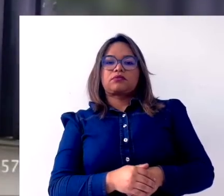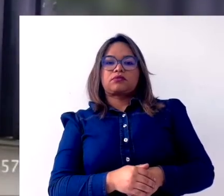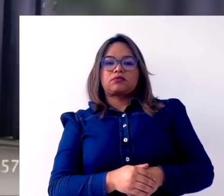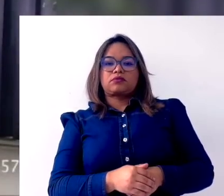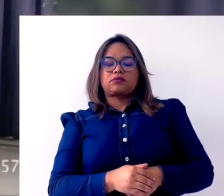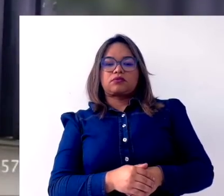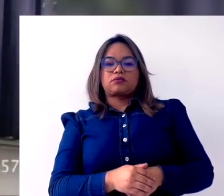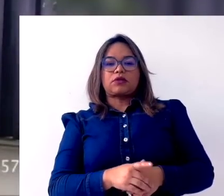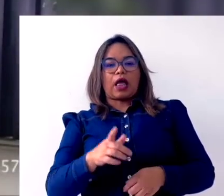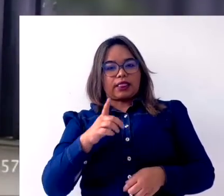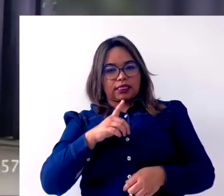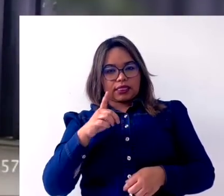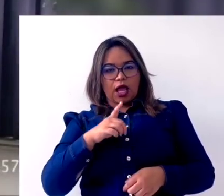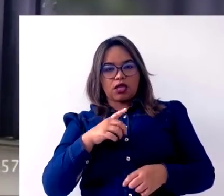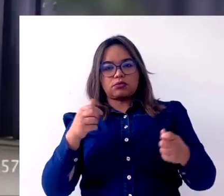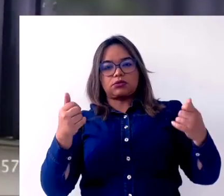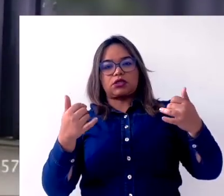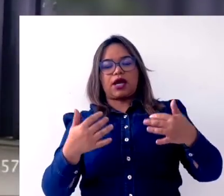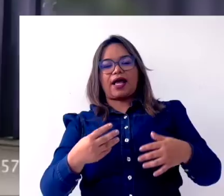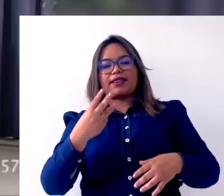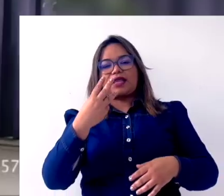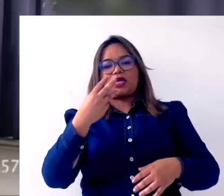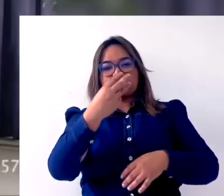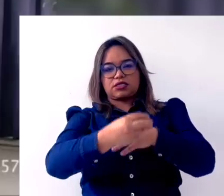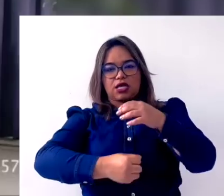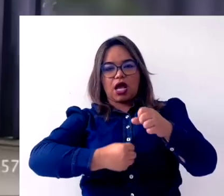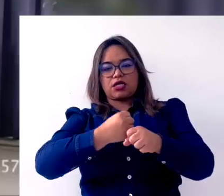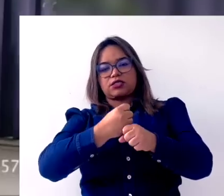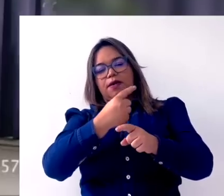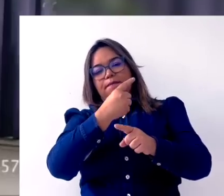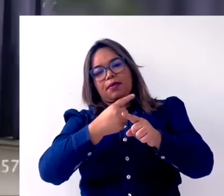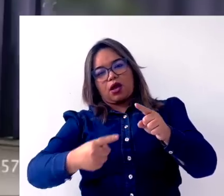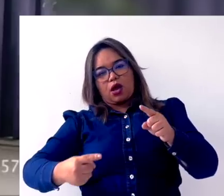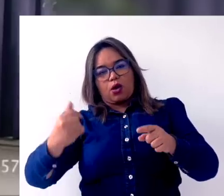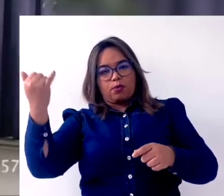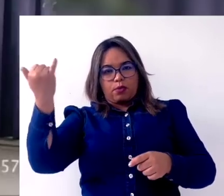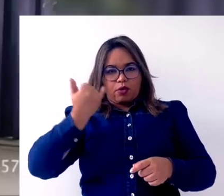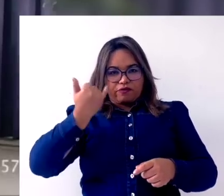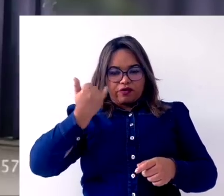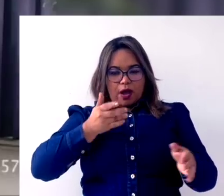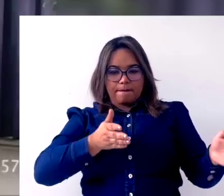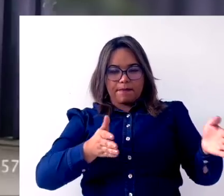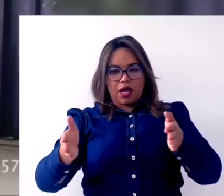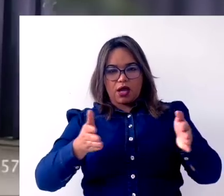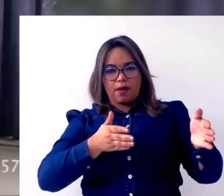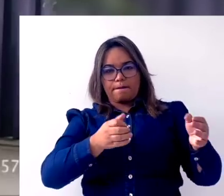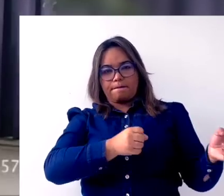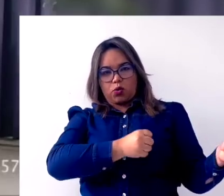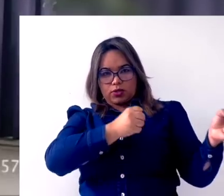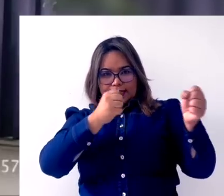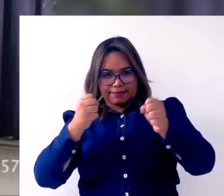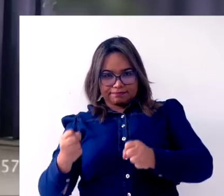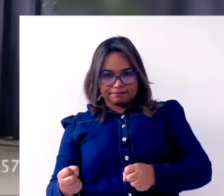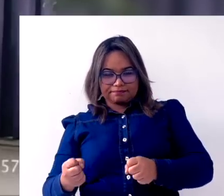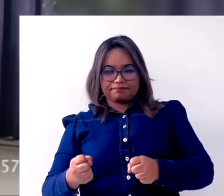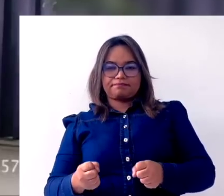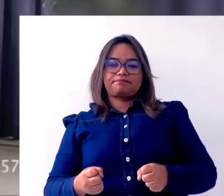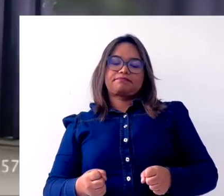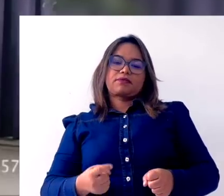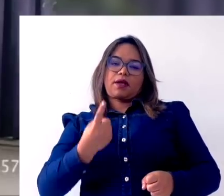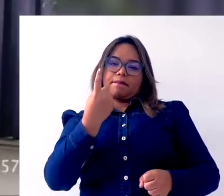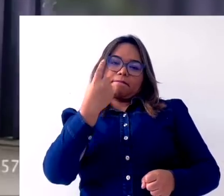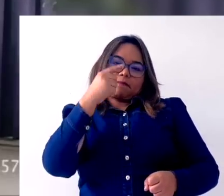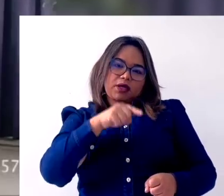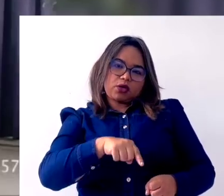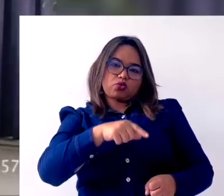que haveria um poder controlador durante esses 3 anos e meio proféticos, ou 1260 dias